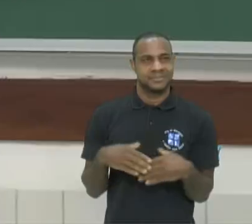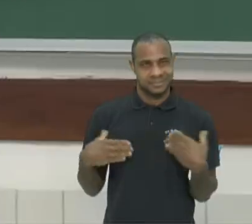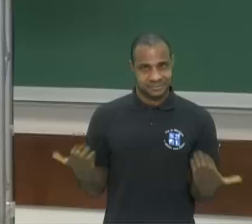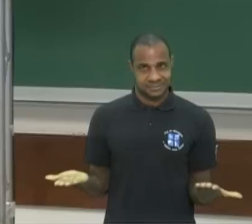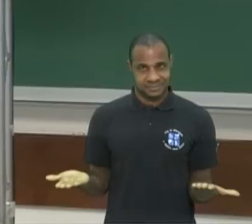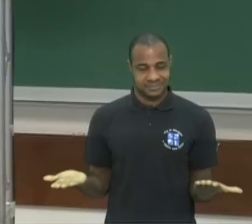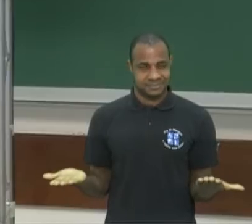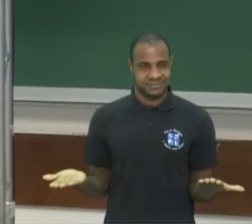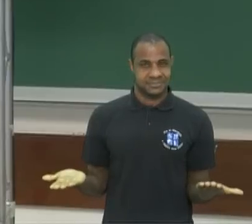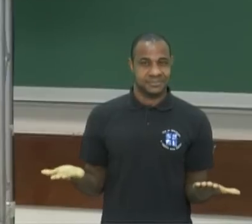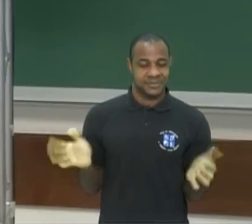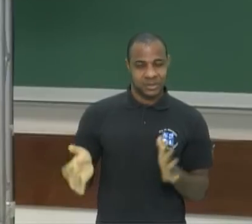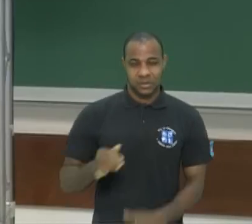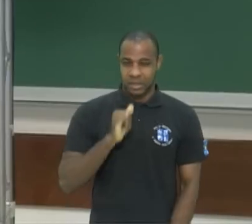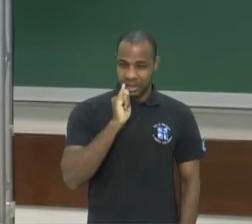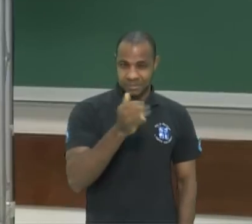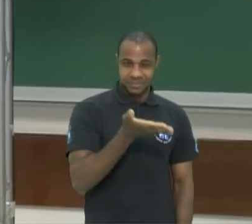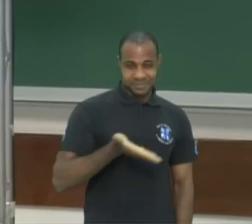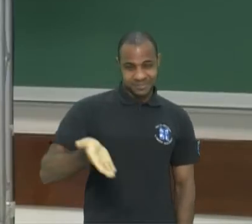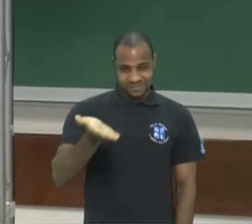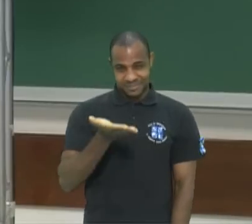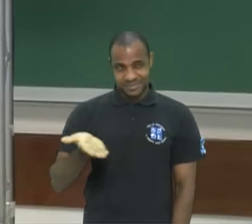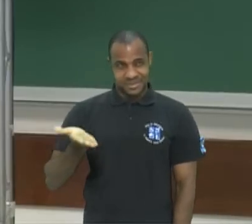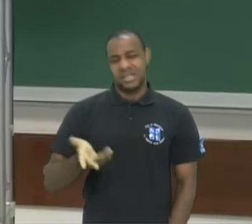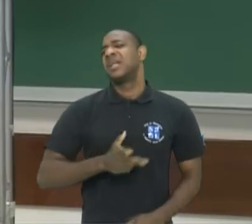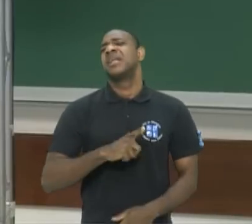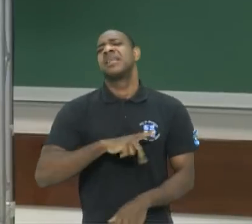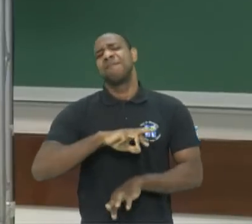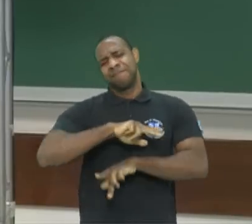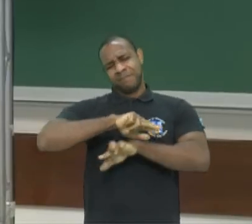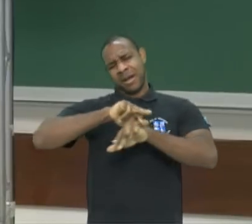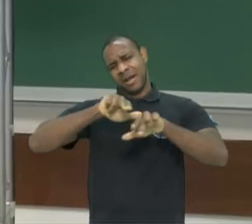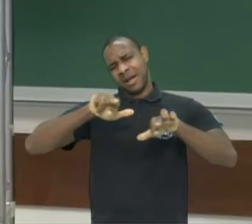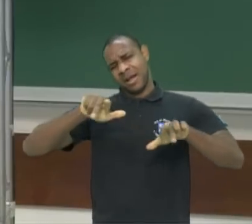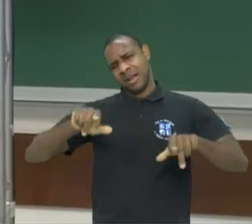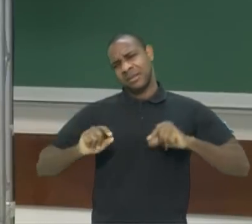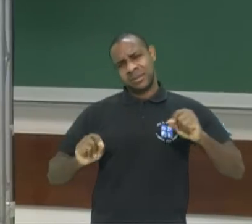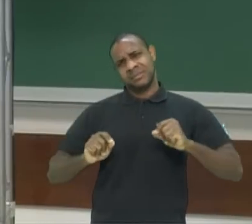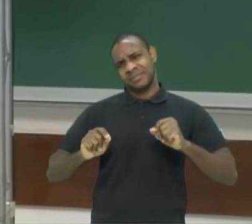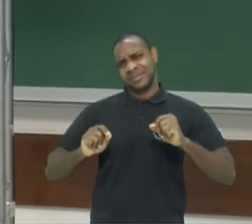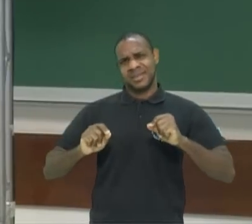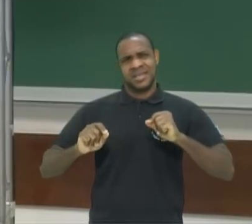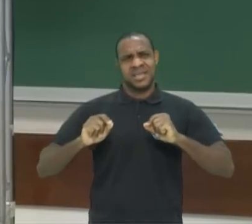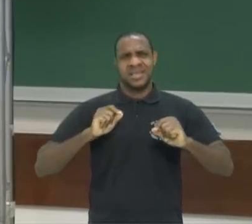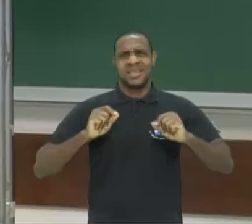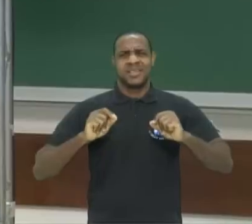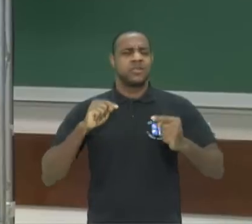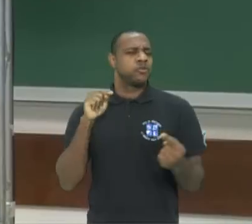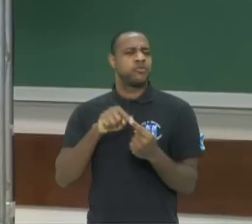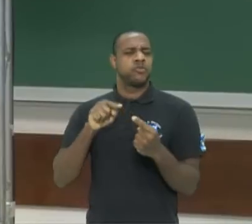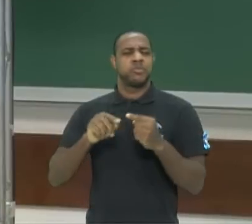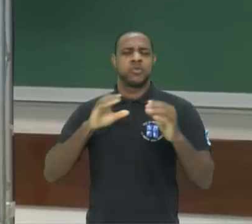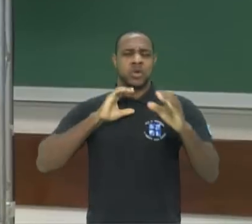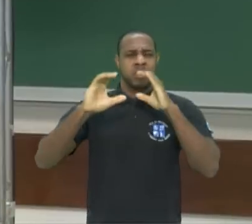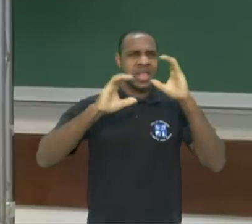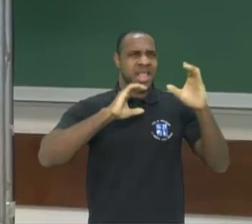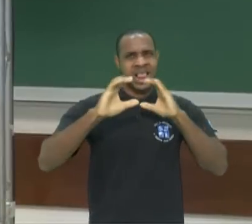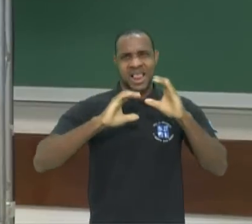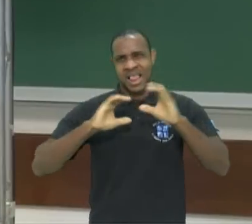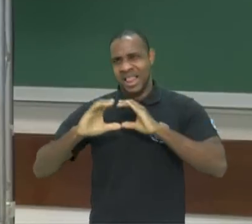Bom, pessoal, como eu disse para vocês, né, são vários meios, né? Então, todo lado nós